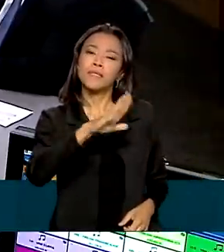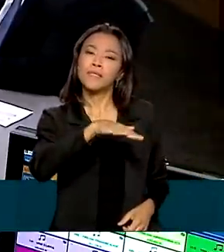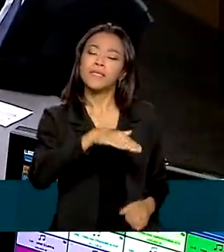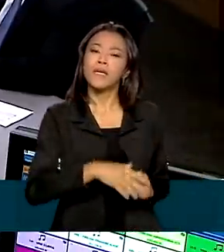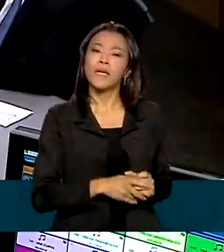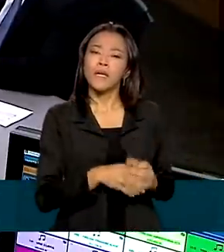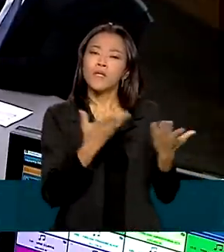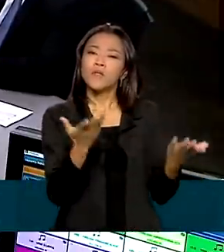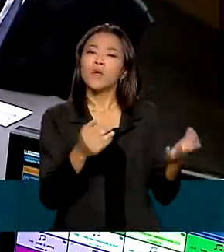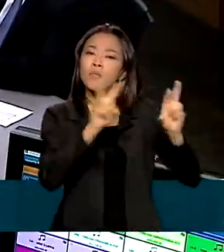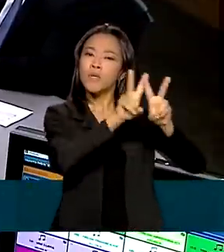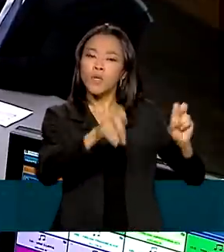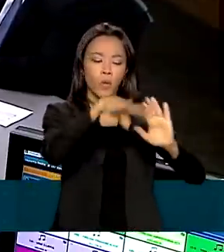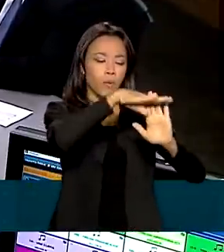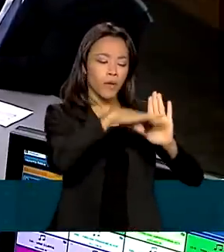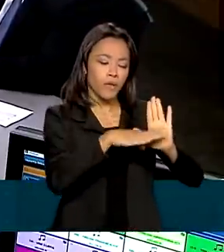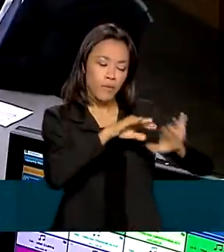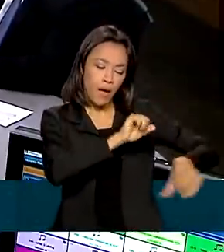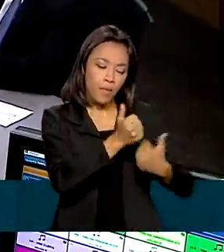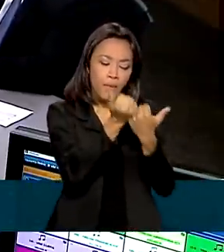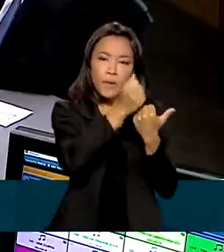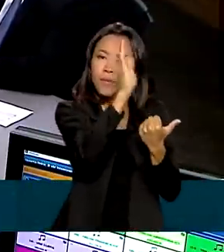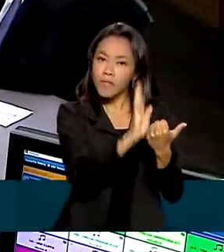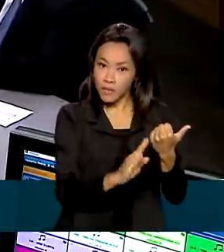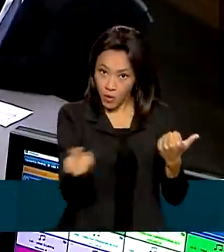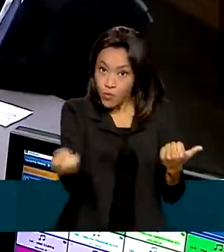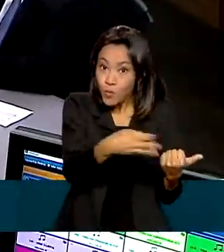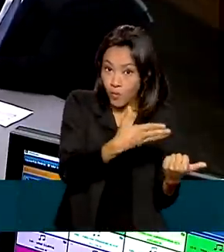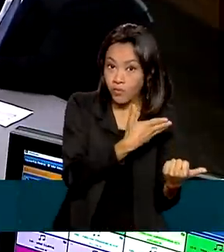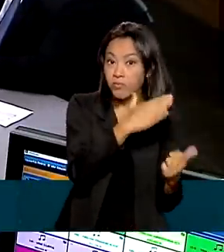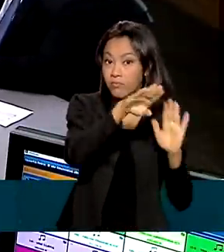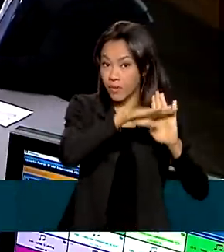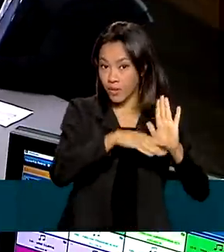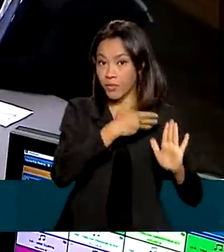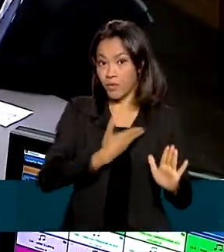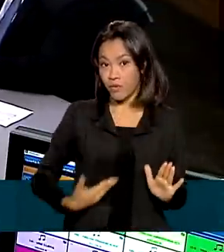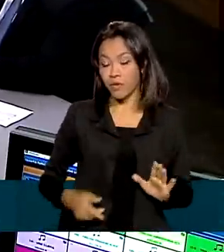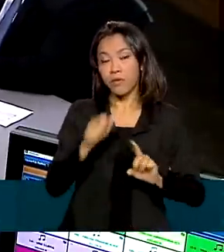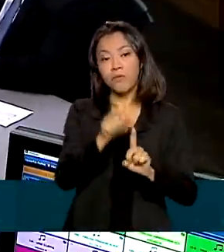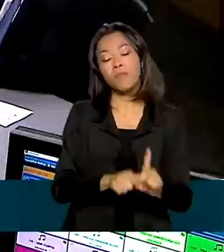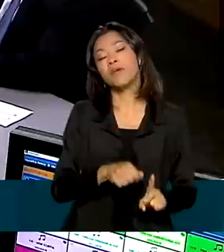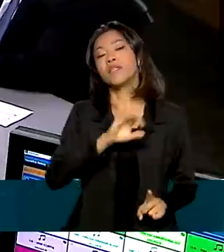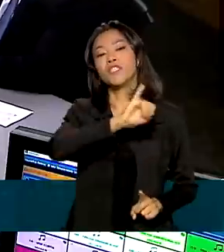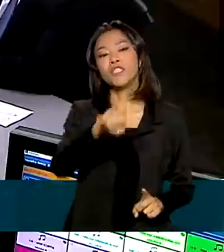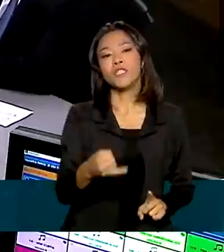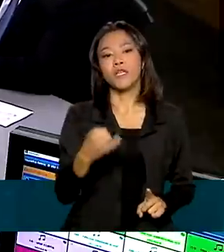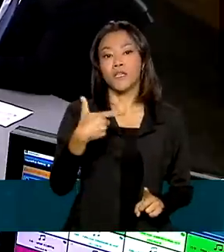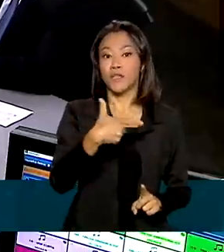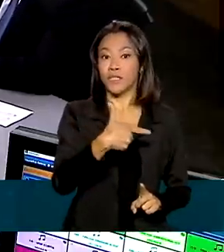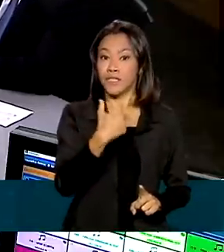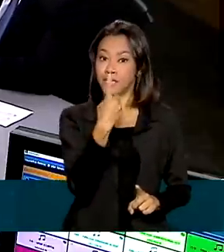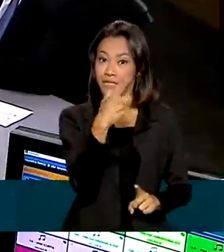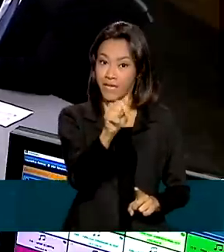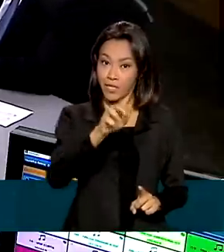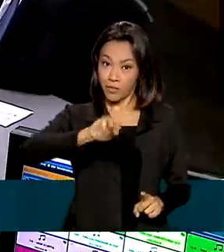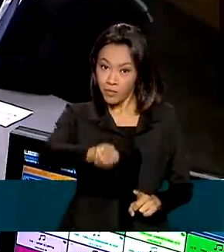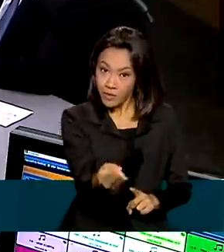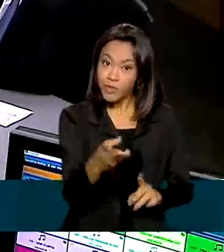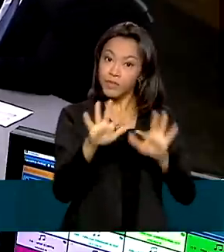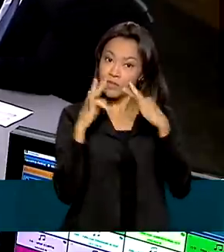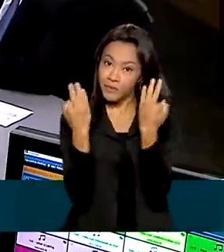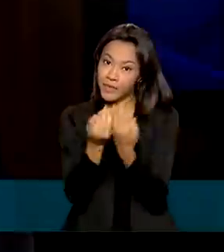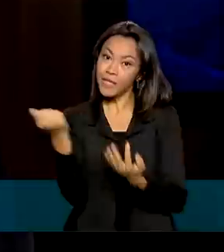entrevista falando do auxílio Brasil que é o novo programa social do governo em janeiro 17 milhões e quinhentos as famílias foram beneficiadas